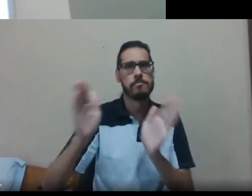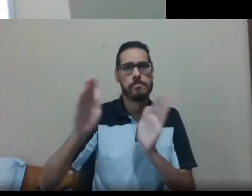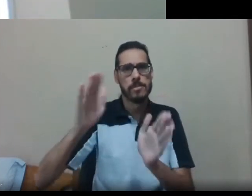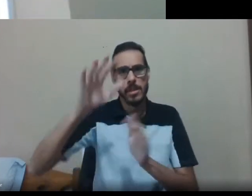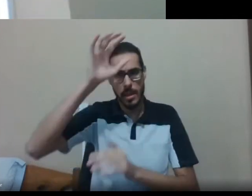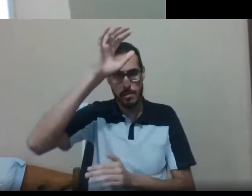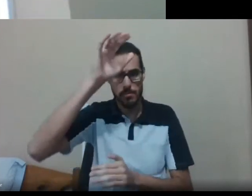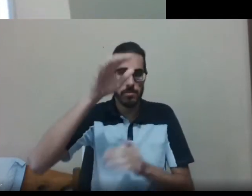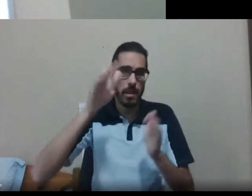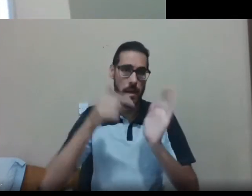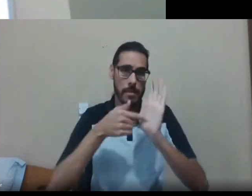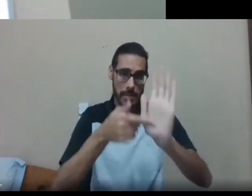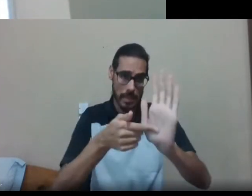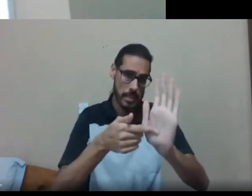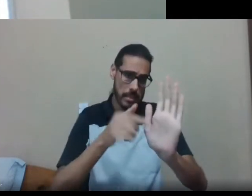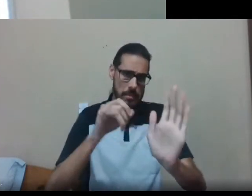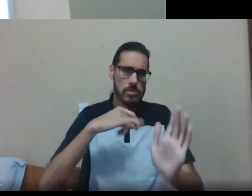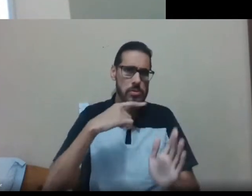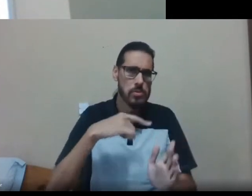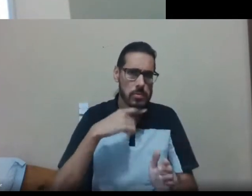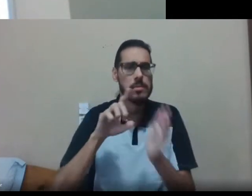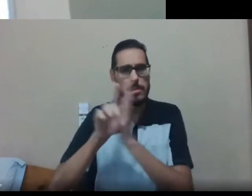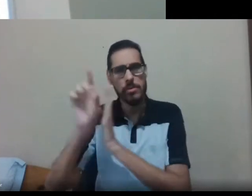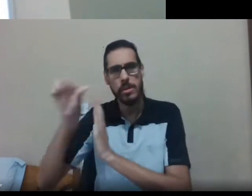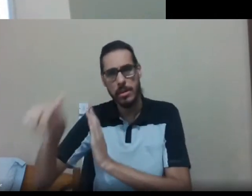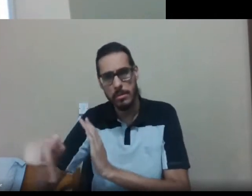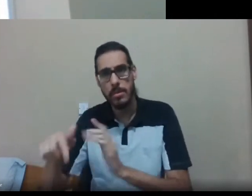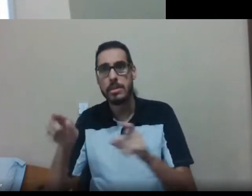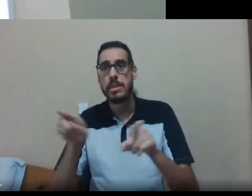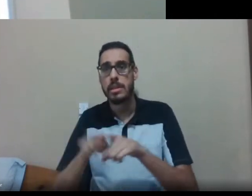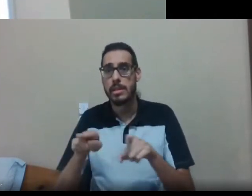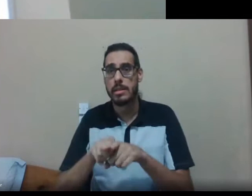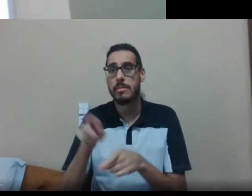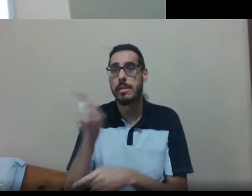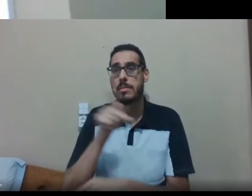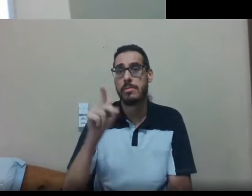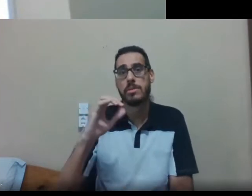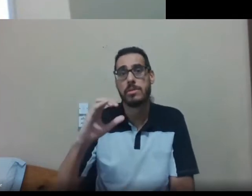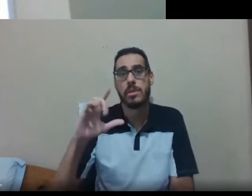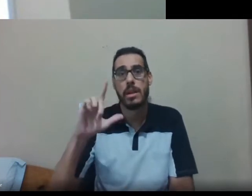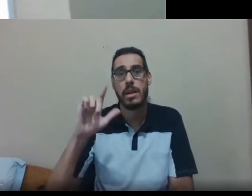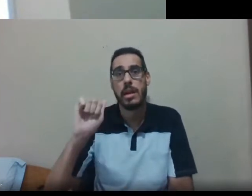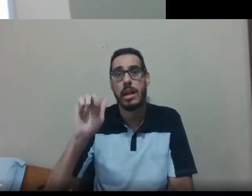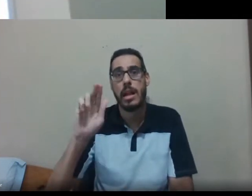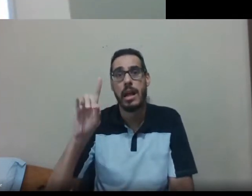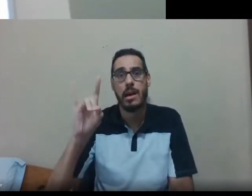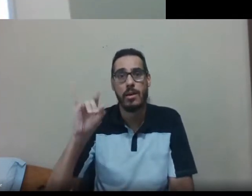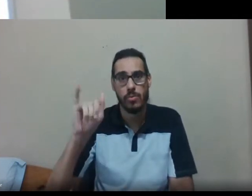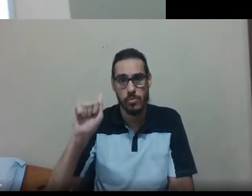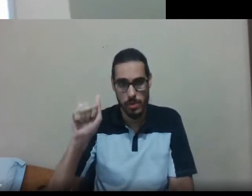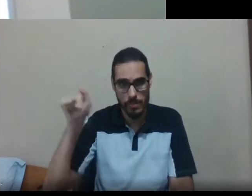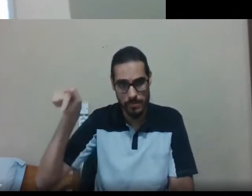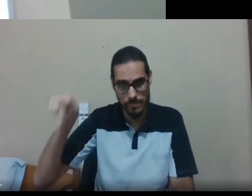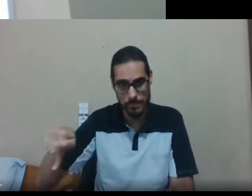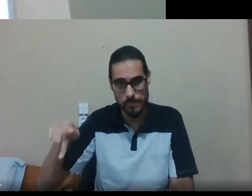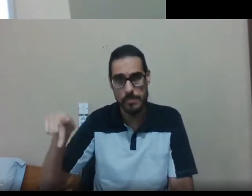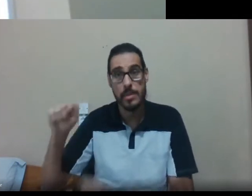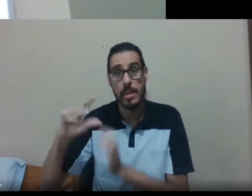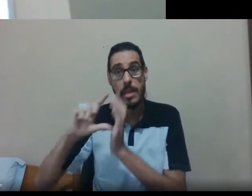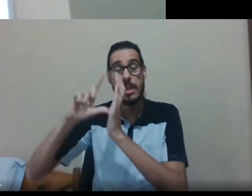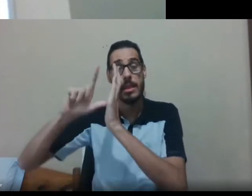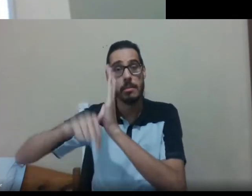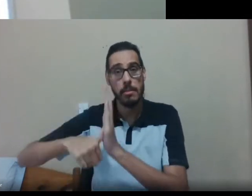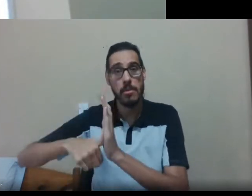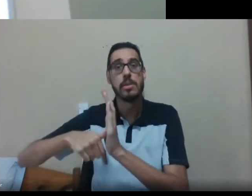uma fala sobre a questão da aquisição das bases de dados para vocês, dos títulos virtuais